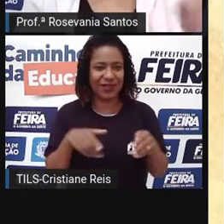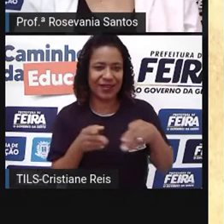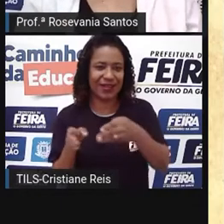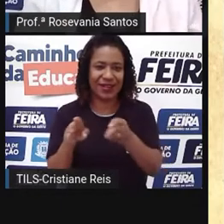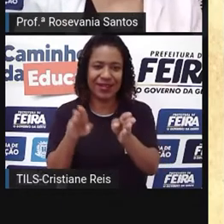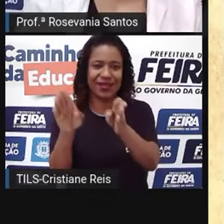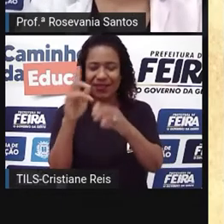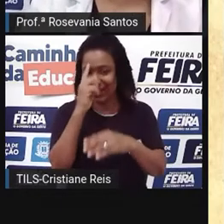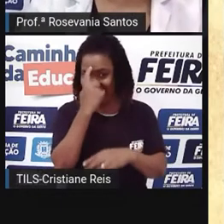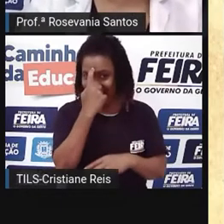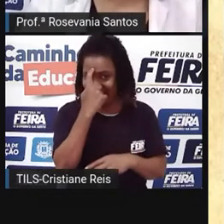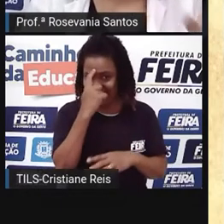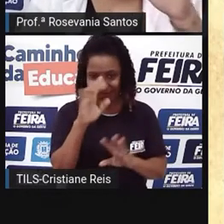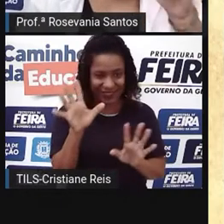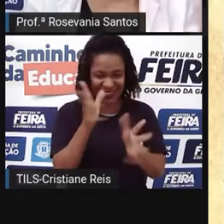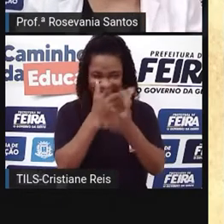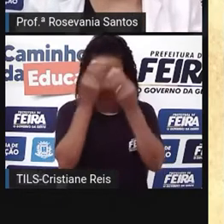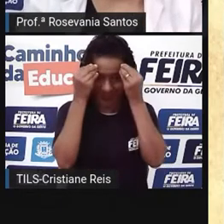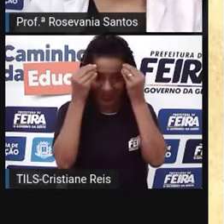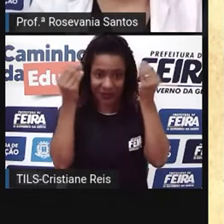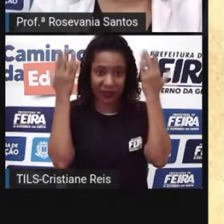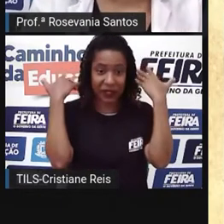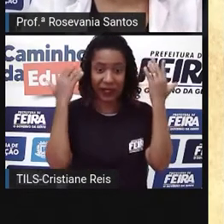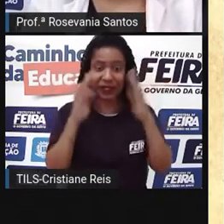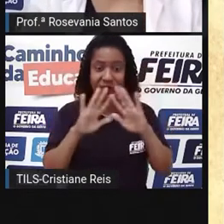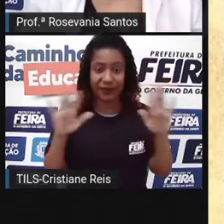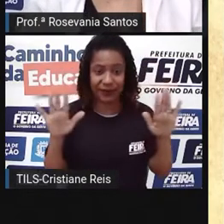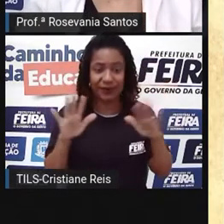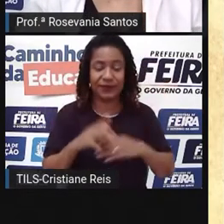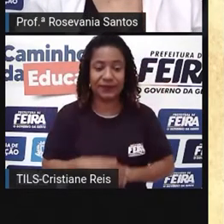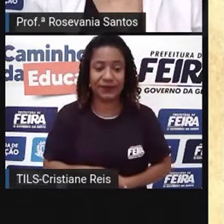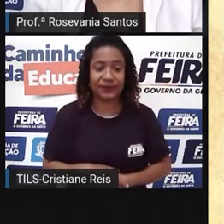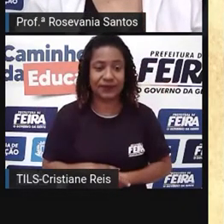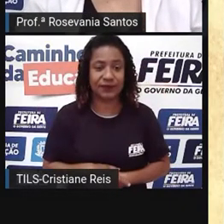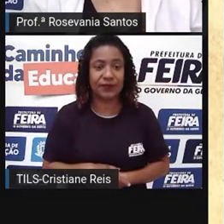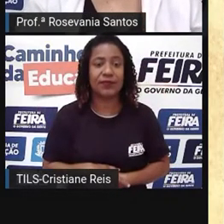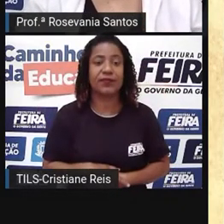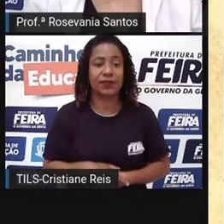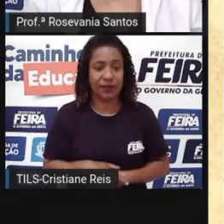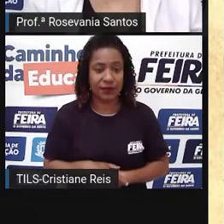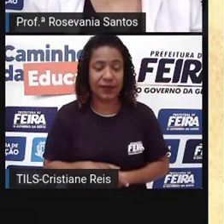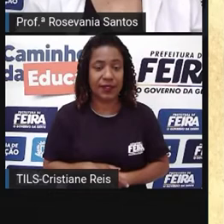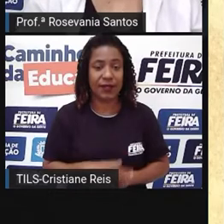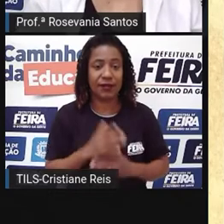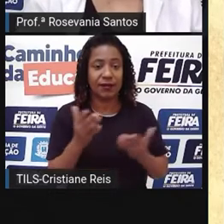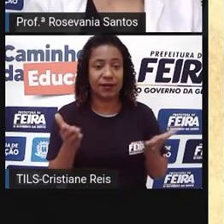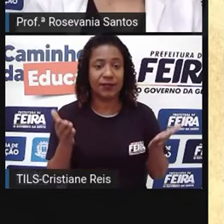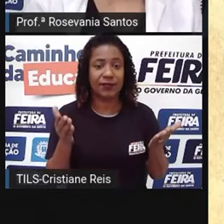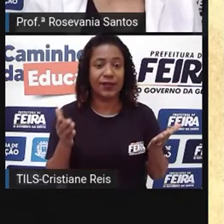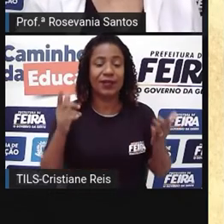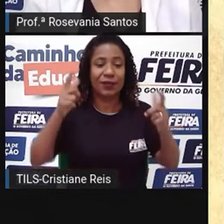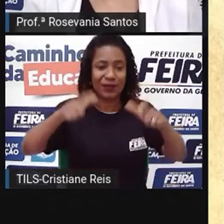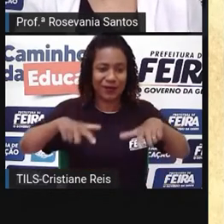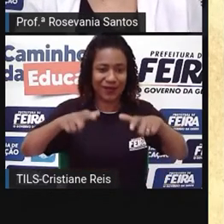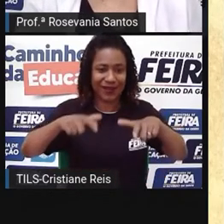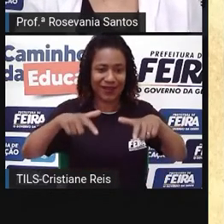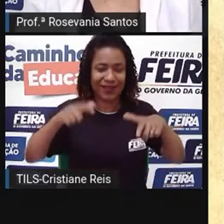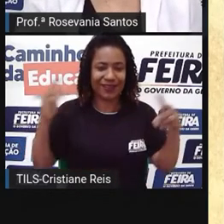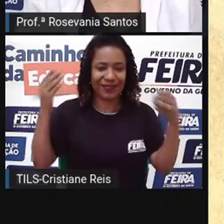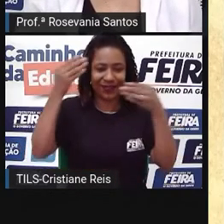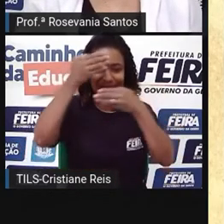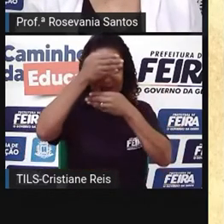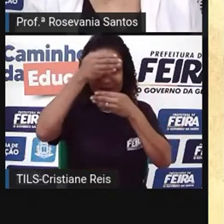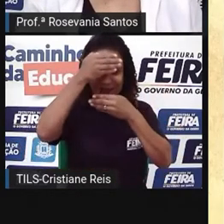Deixa para lá, apaga essa ideia aí. Mas é a novela que tá passando agora e ela, né, acontece do Marrocos.